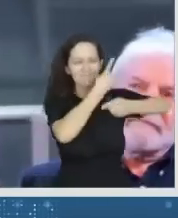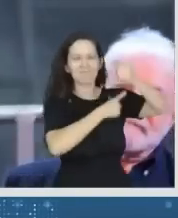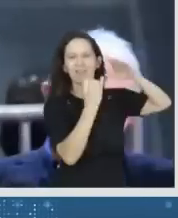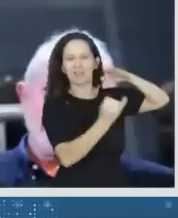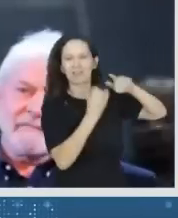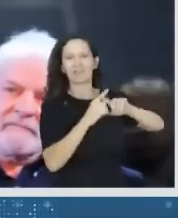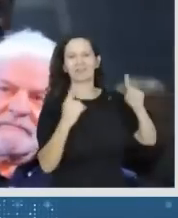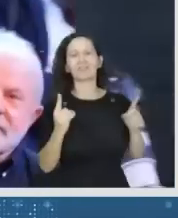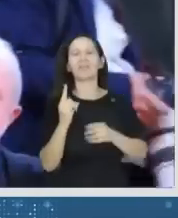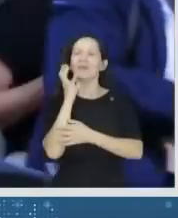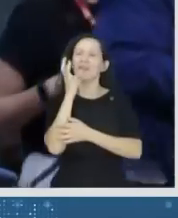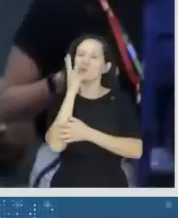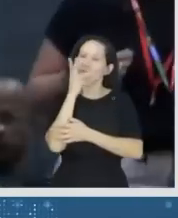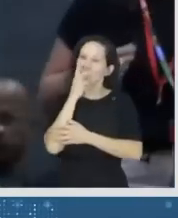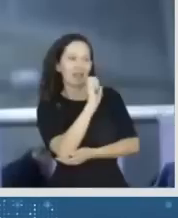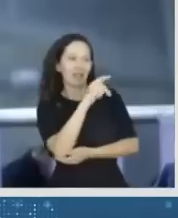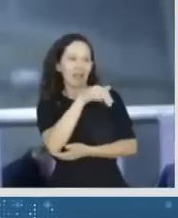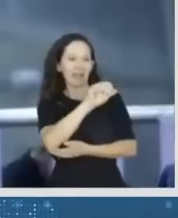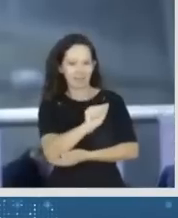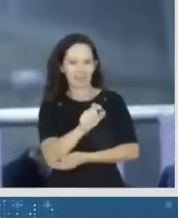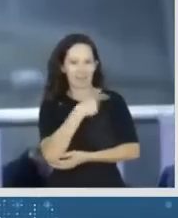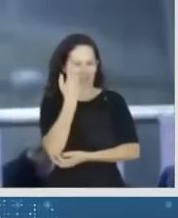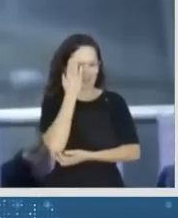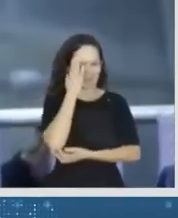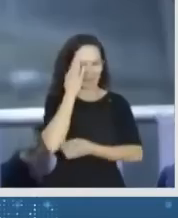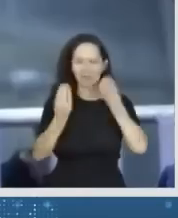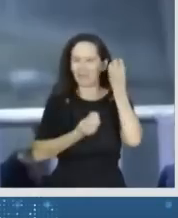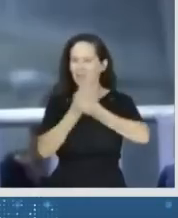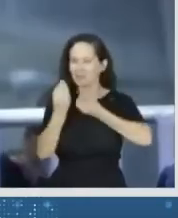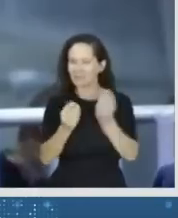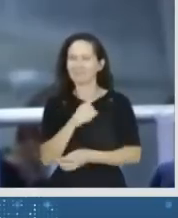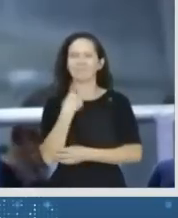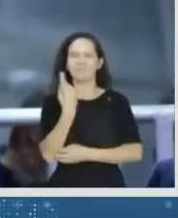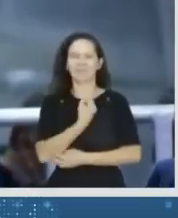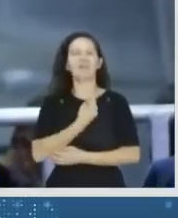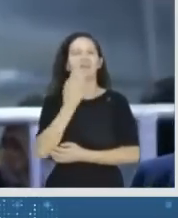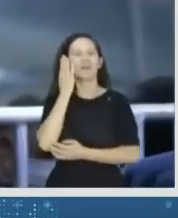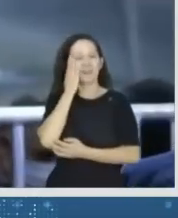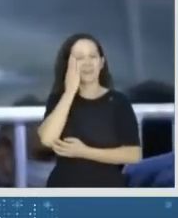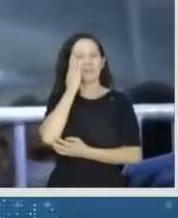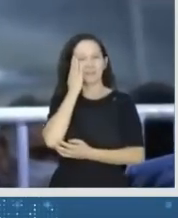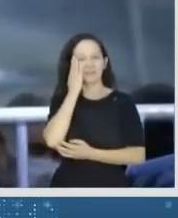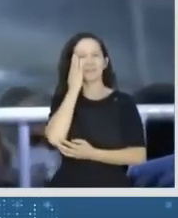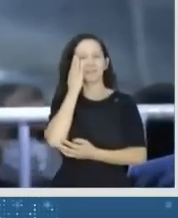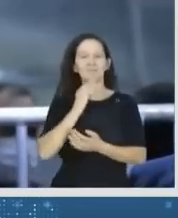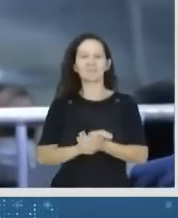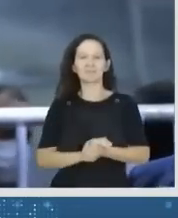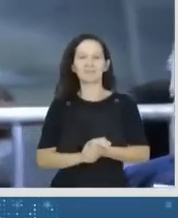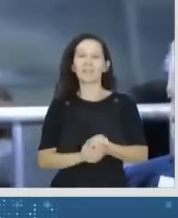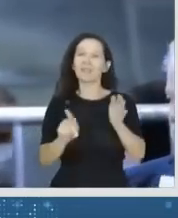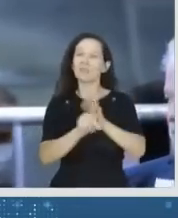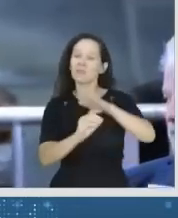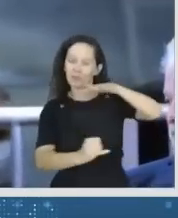de Fernando Haddad, do PT ao governo de São Paulo, foi dado exatamente ao lado das mulheres, segundo